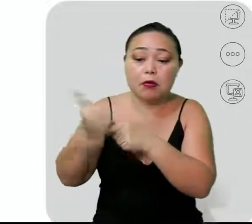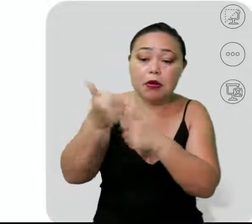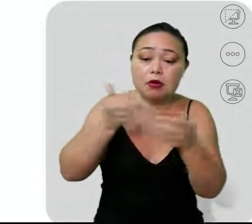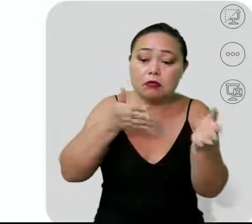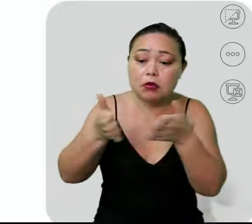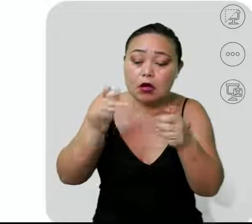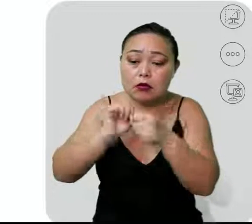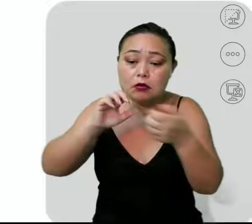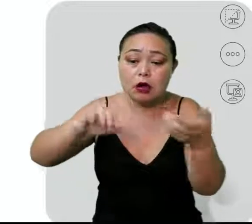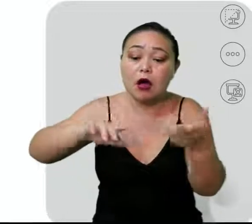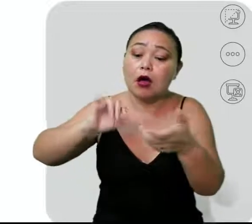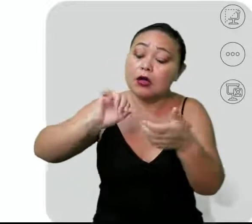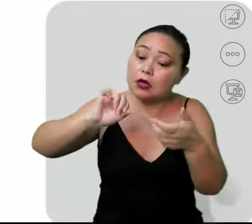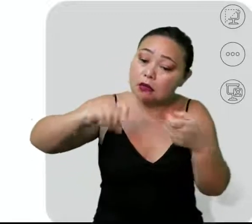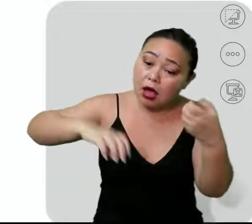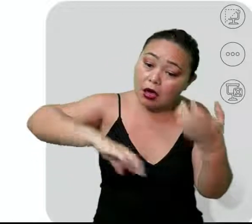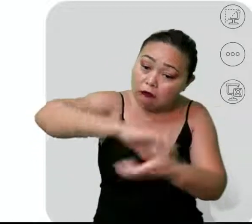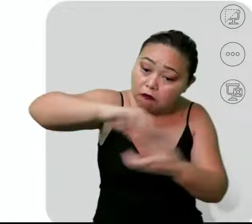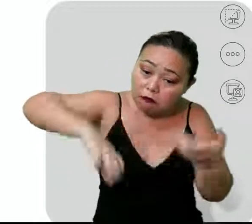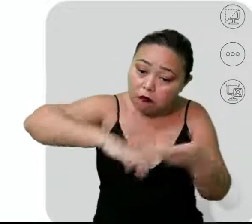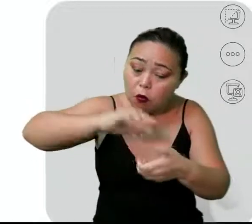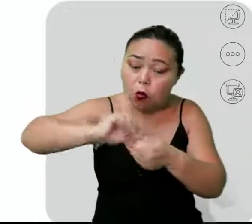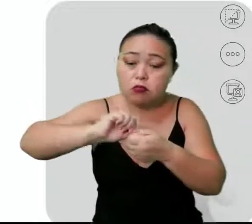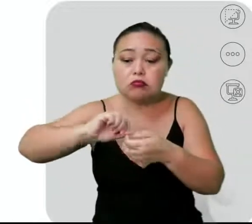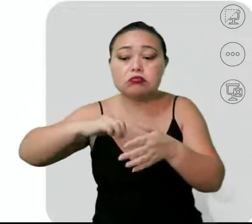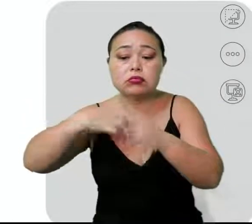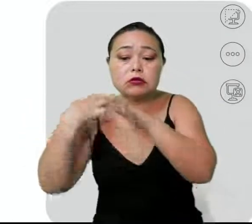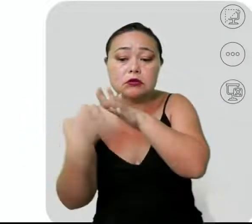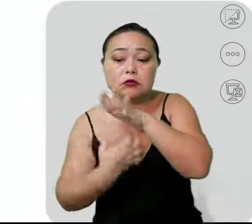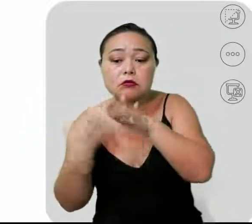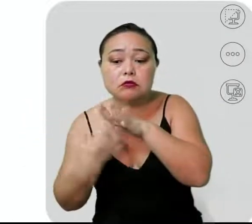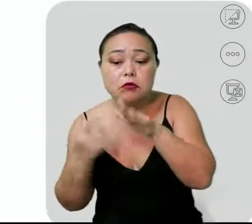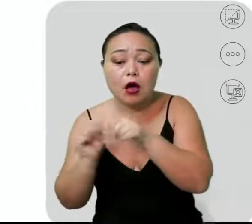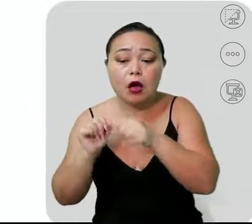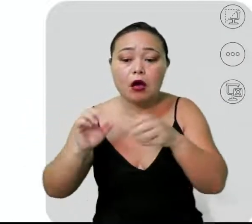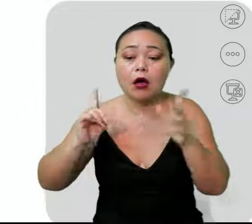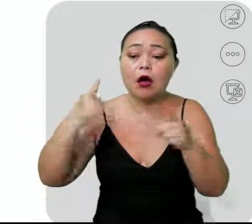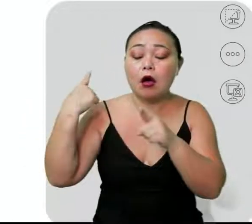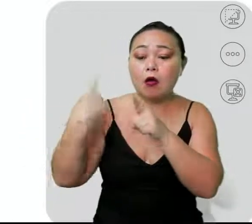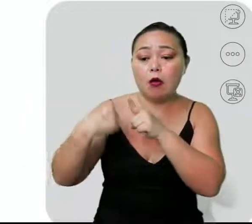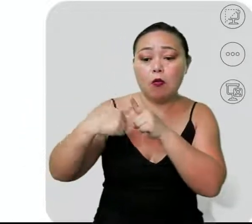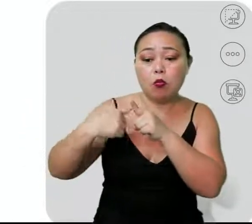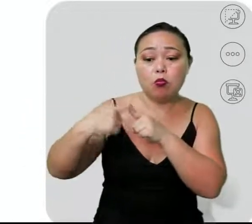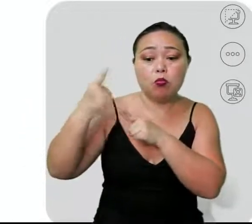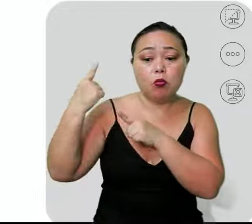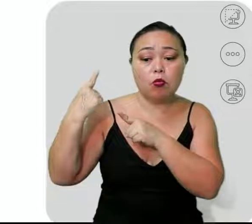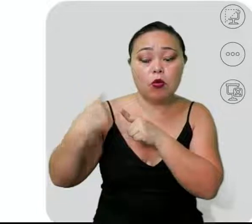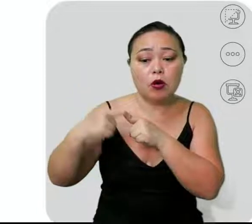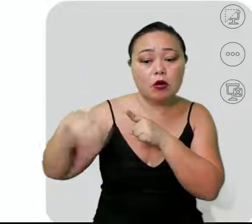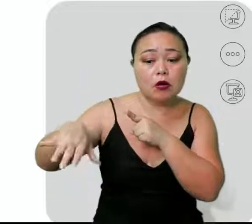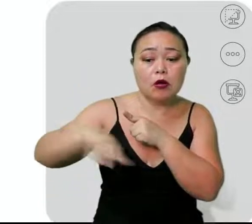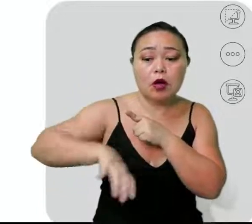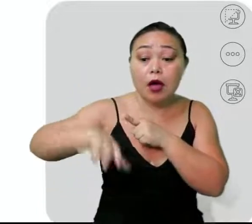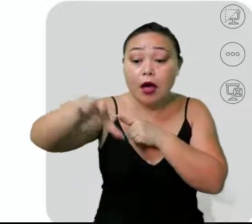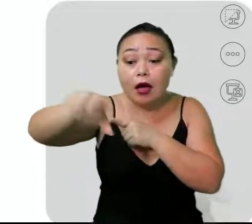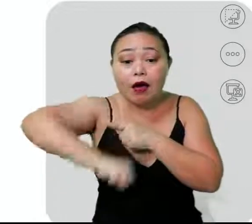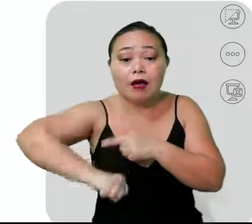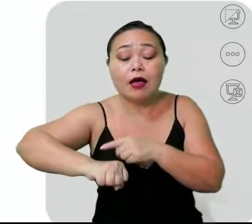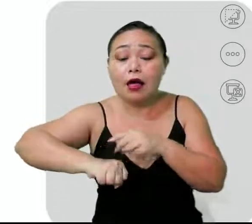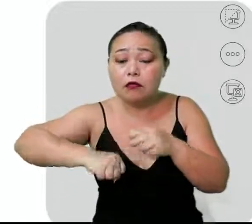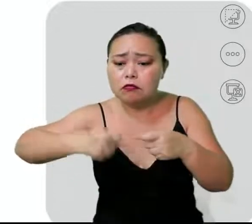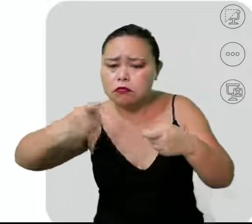produção revolução industrial no seu território porque olha aí ela brigou e fala conquistar